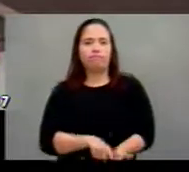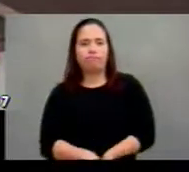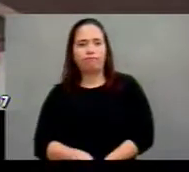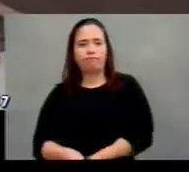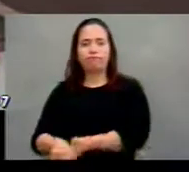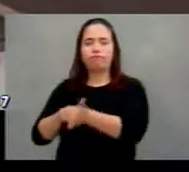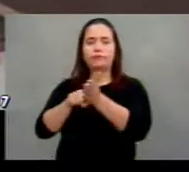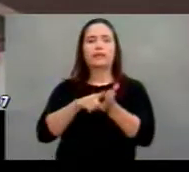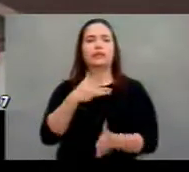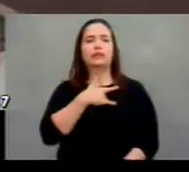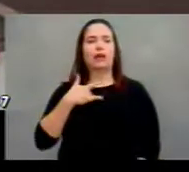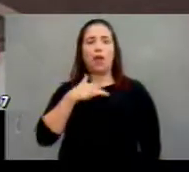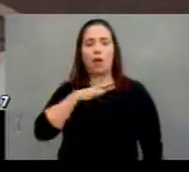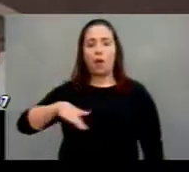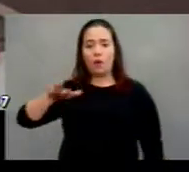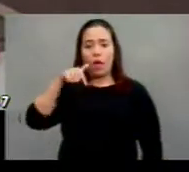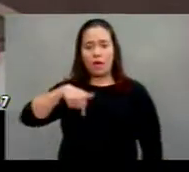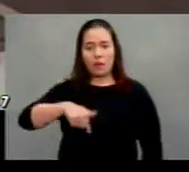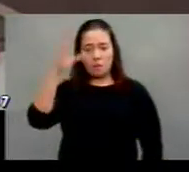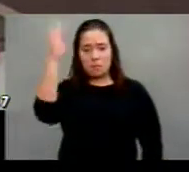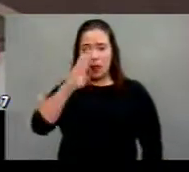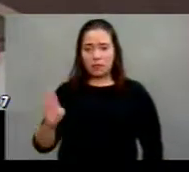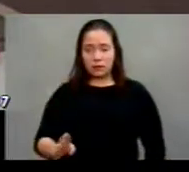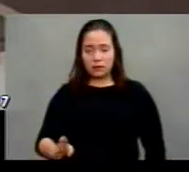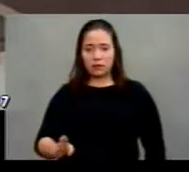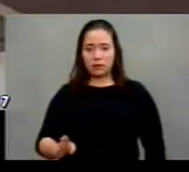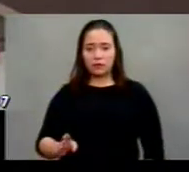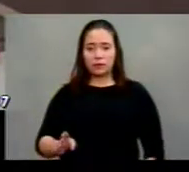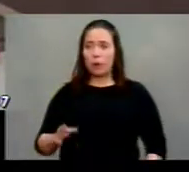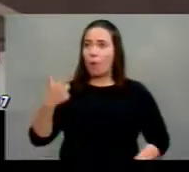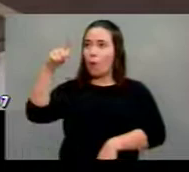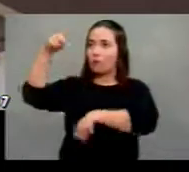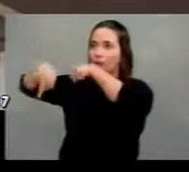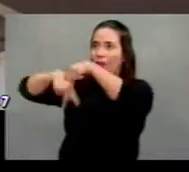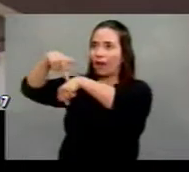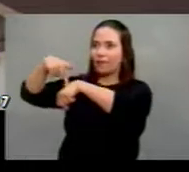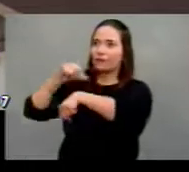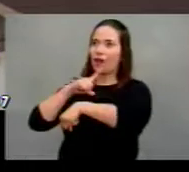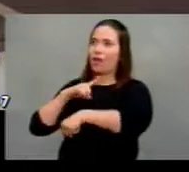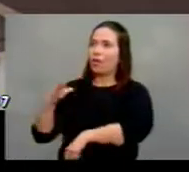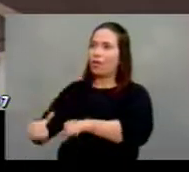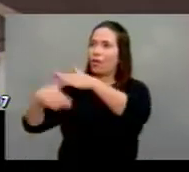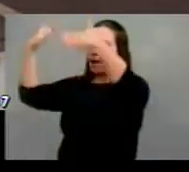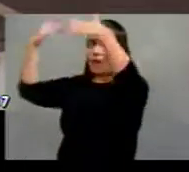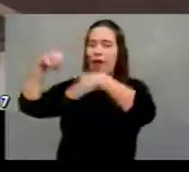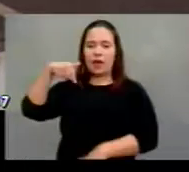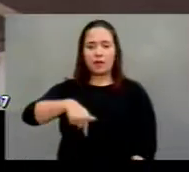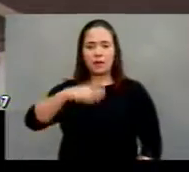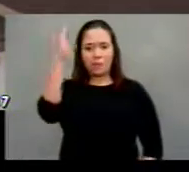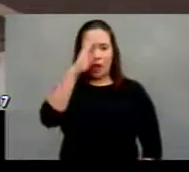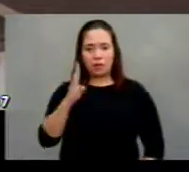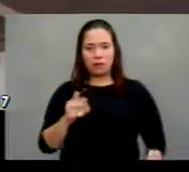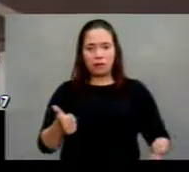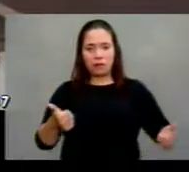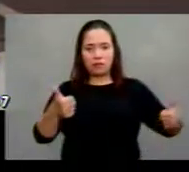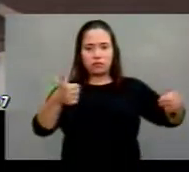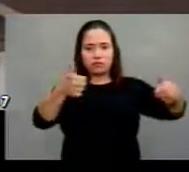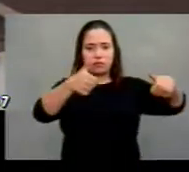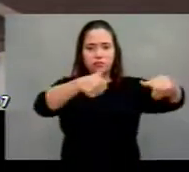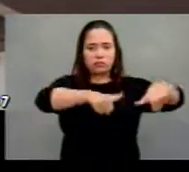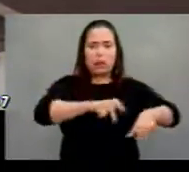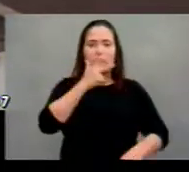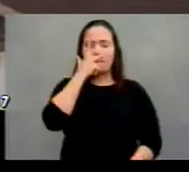de saúde do trabalhador. O Brasil ele está voltando a uma época pré-anos